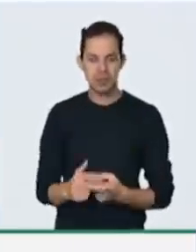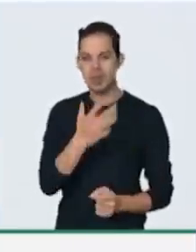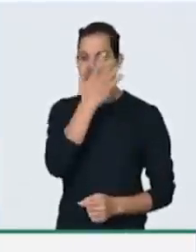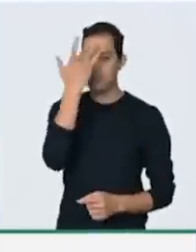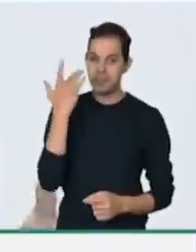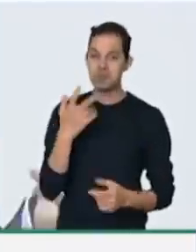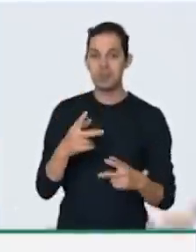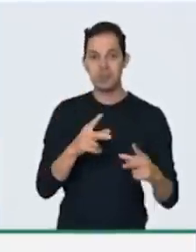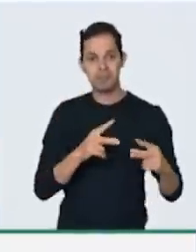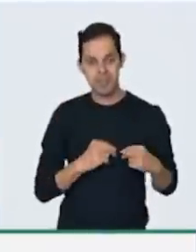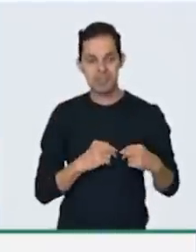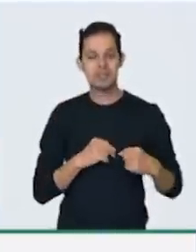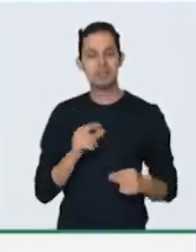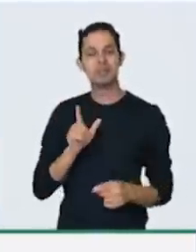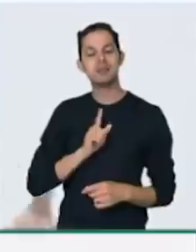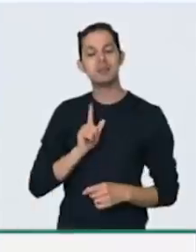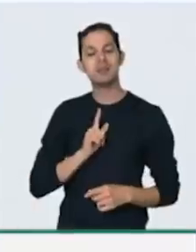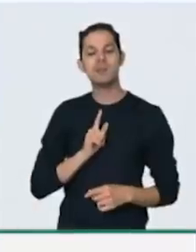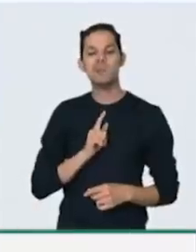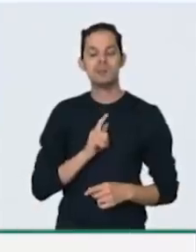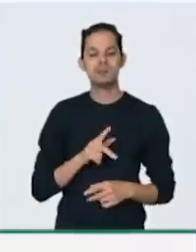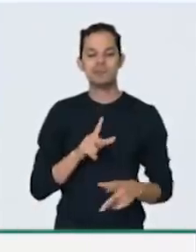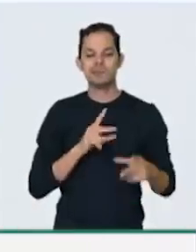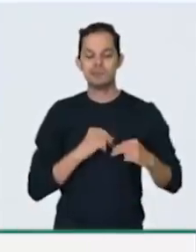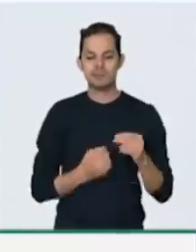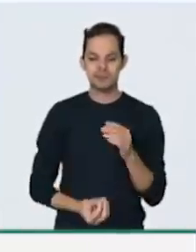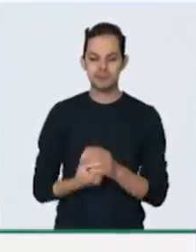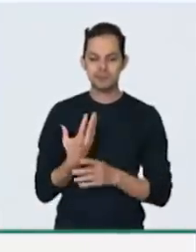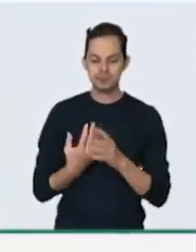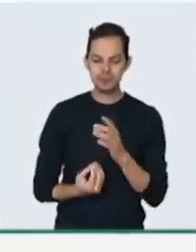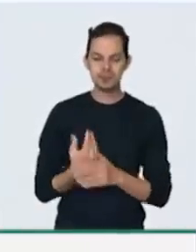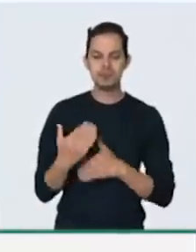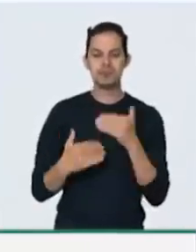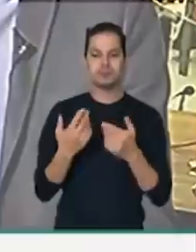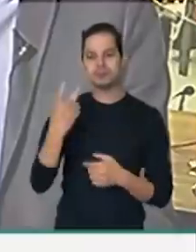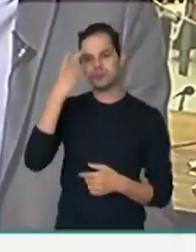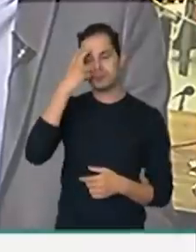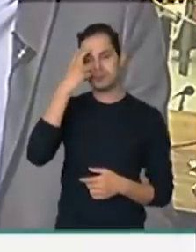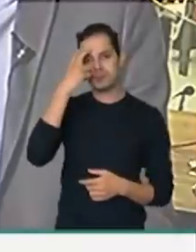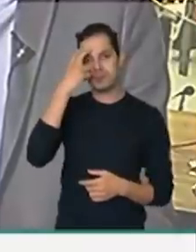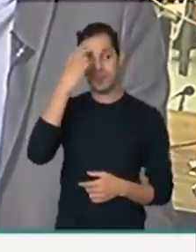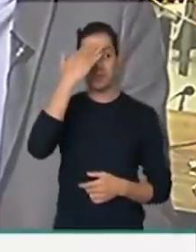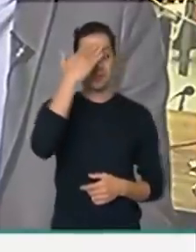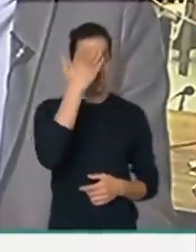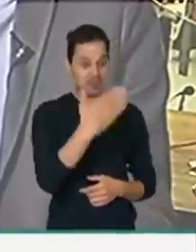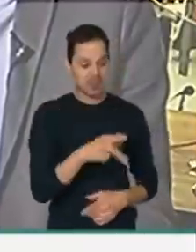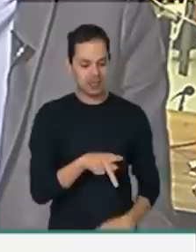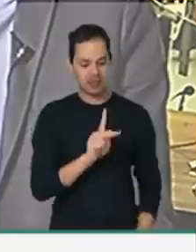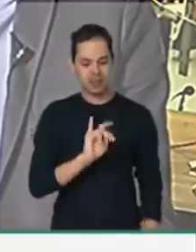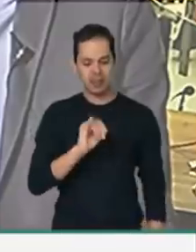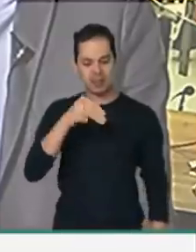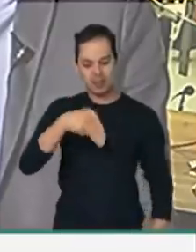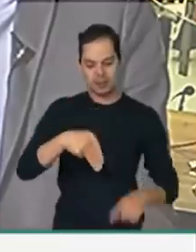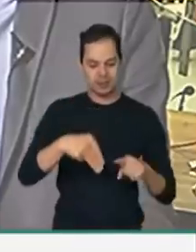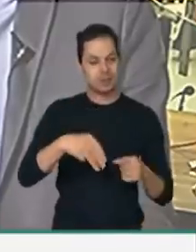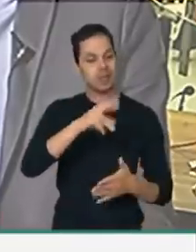realmente merece, né? Tem o mérito por aquele desenvolvimento intelectual. Muito obrigada, deputado Kim Kataguiri, que foi o